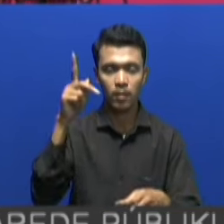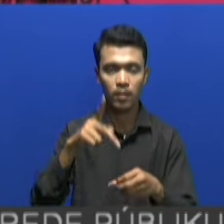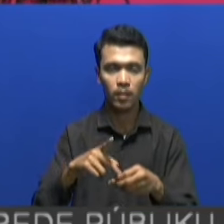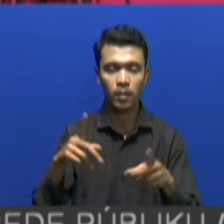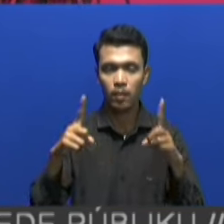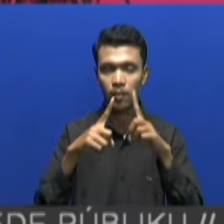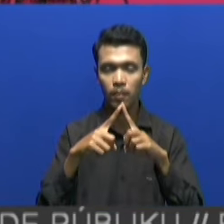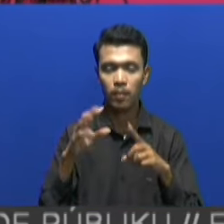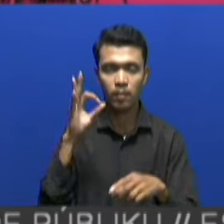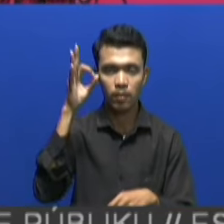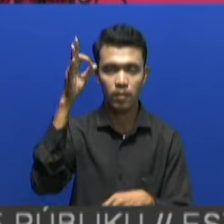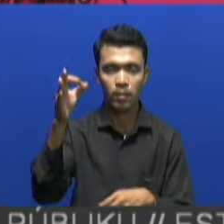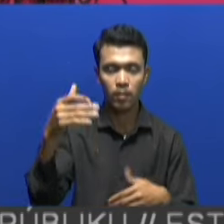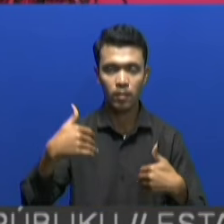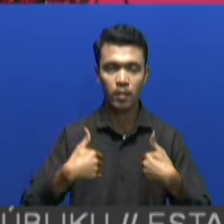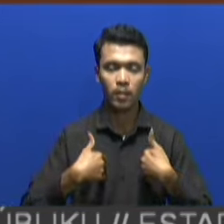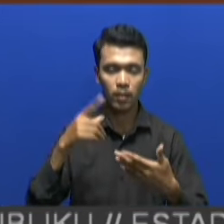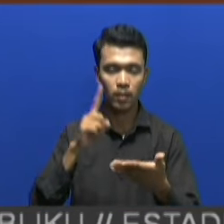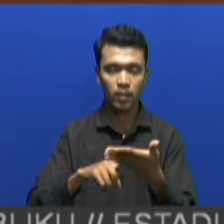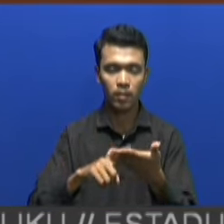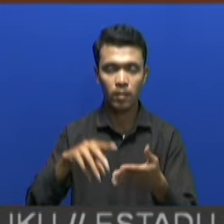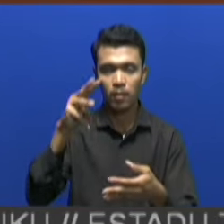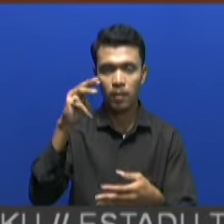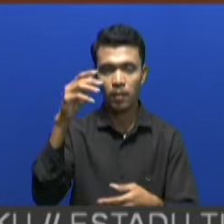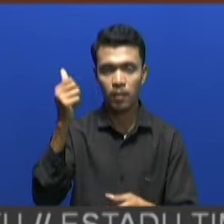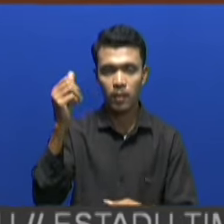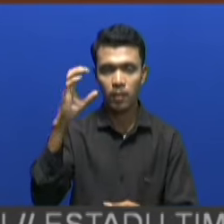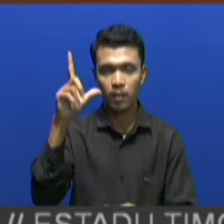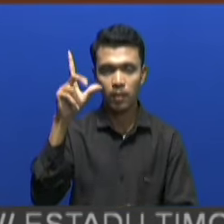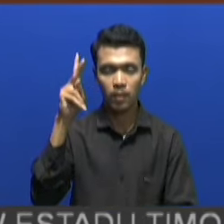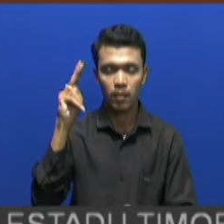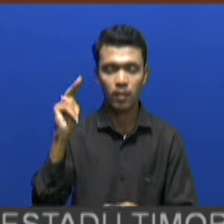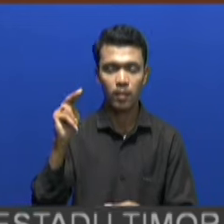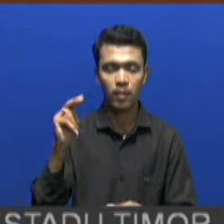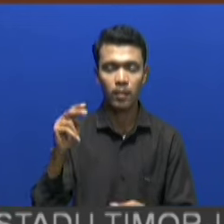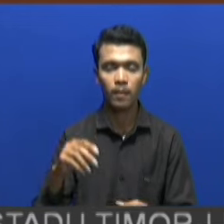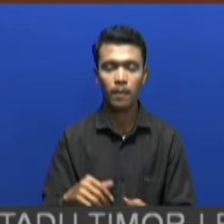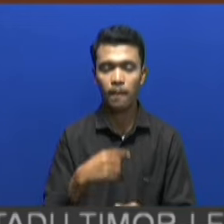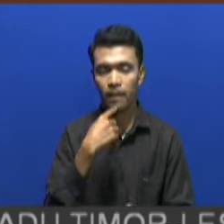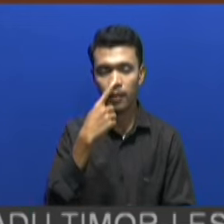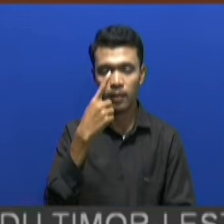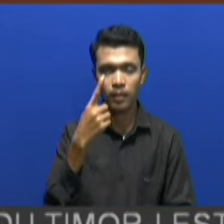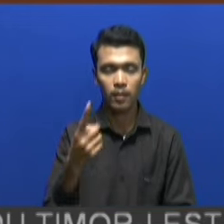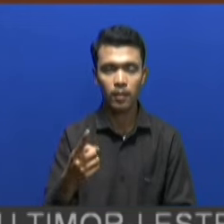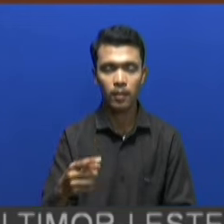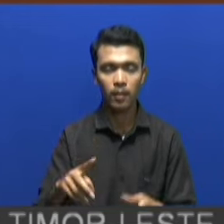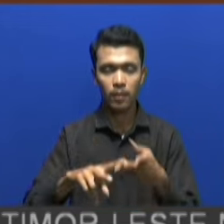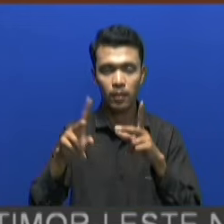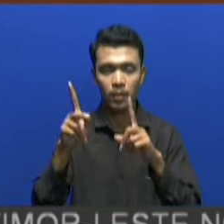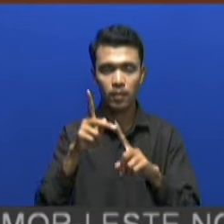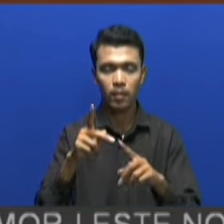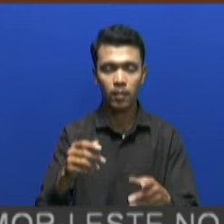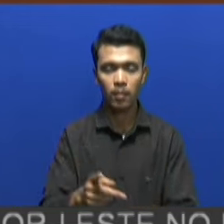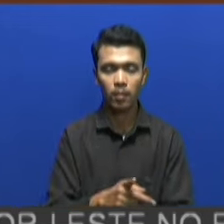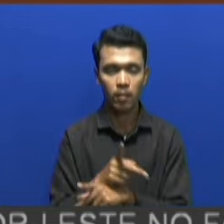futuro. E a discurso do ministro Assunto Combatentes Libertação Nacional, Zília Costa Wansoro Hateten, cooperação, né,